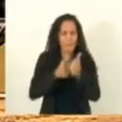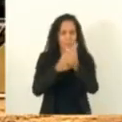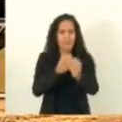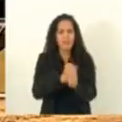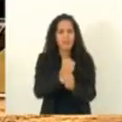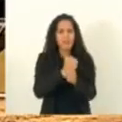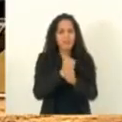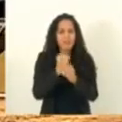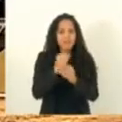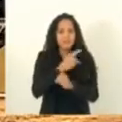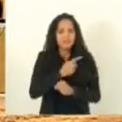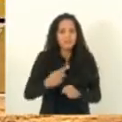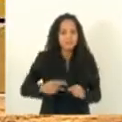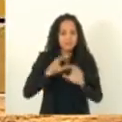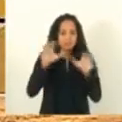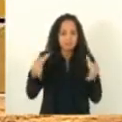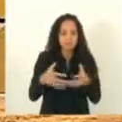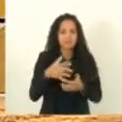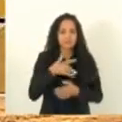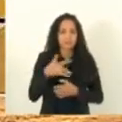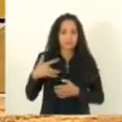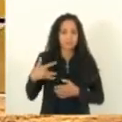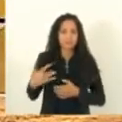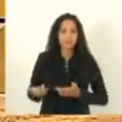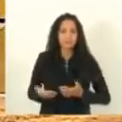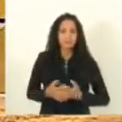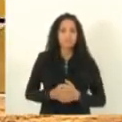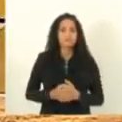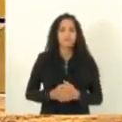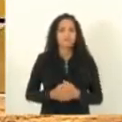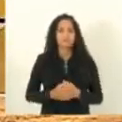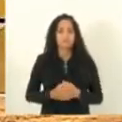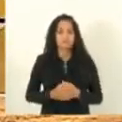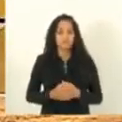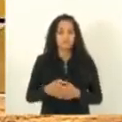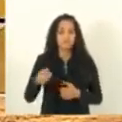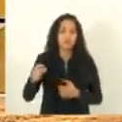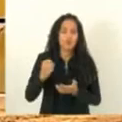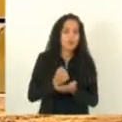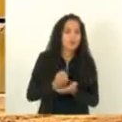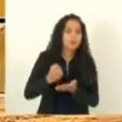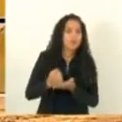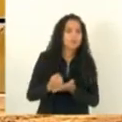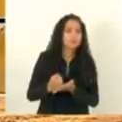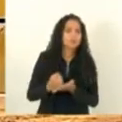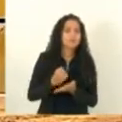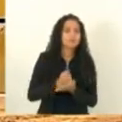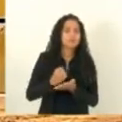o presidente da Comissão de Educação, é como se contrata essas OS...